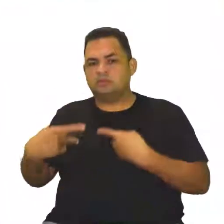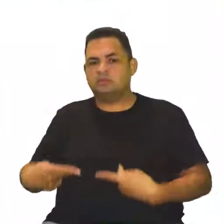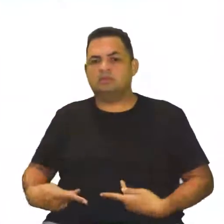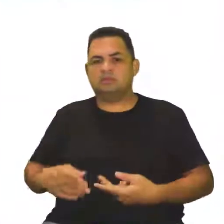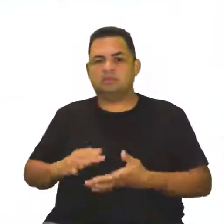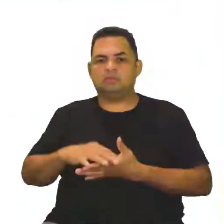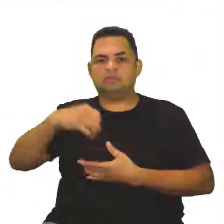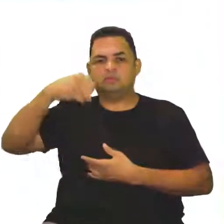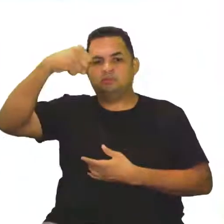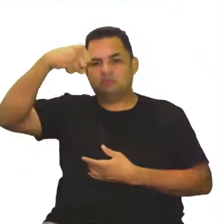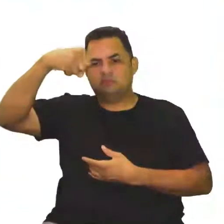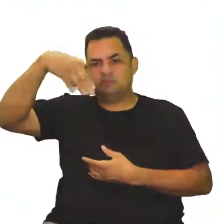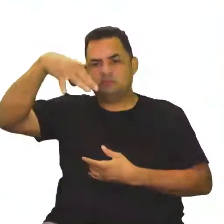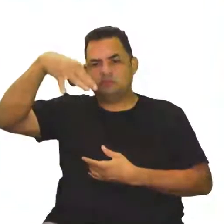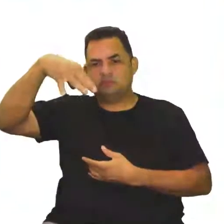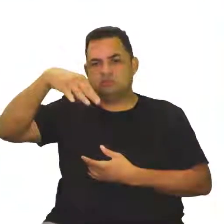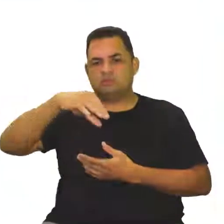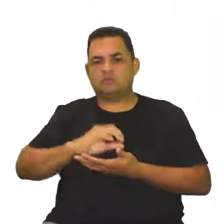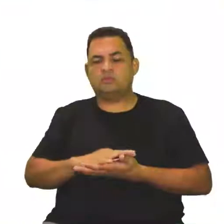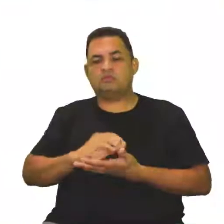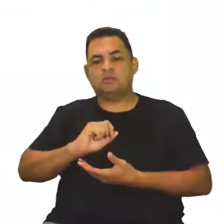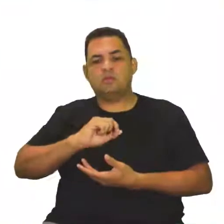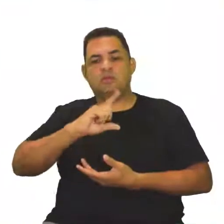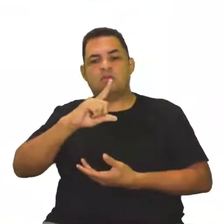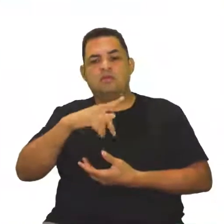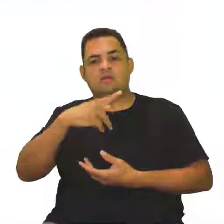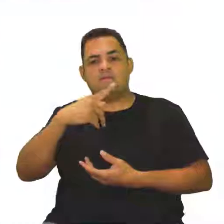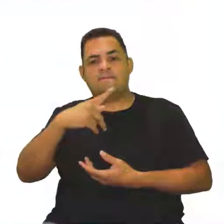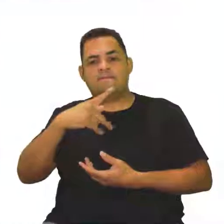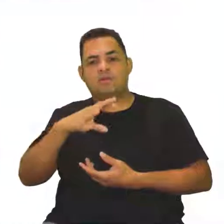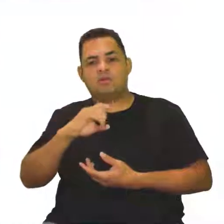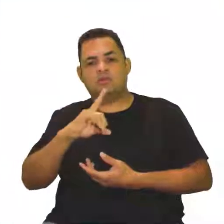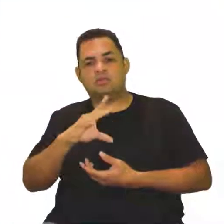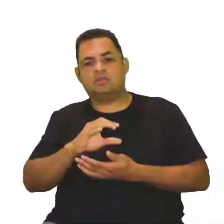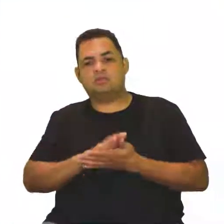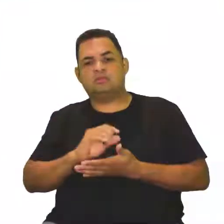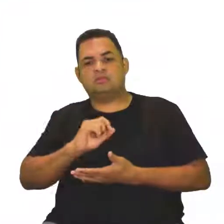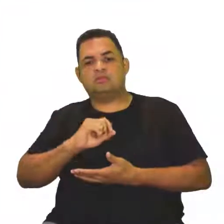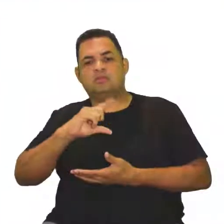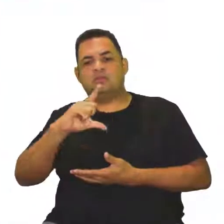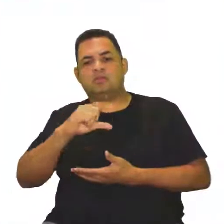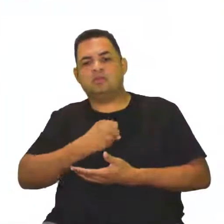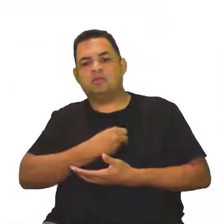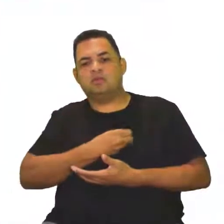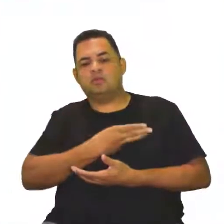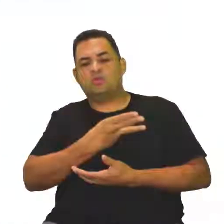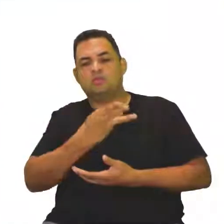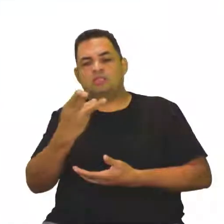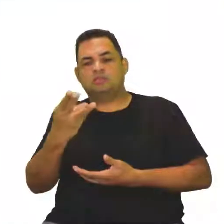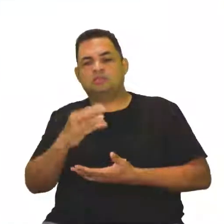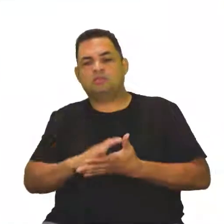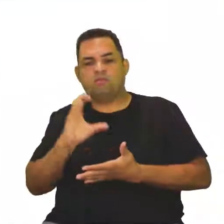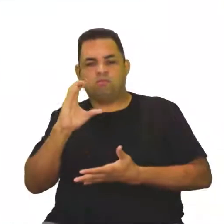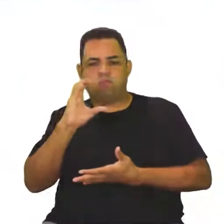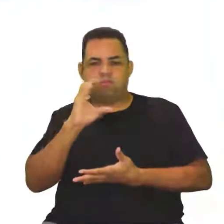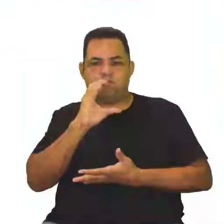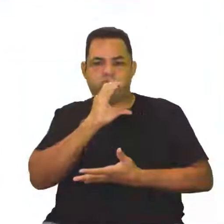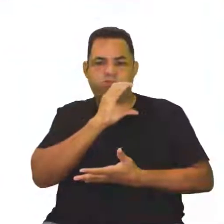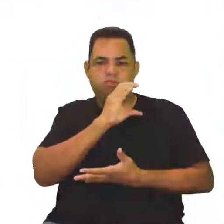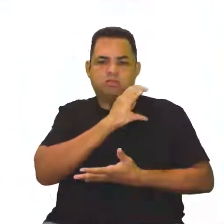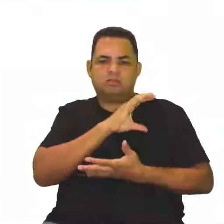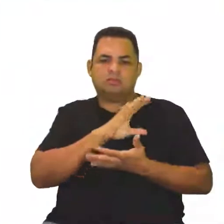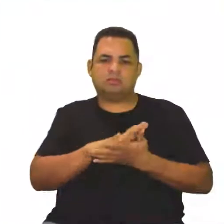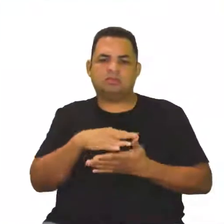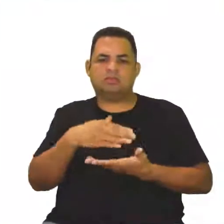chuveiro elétrico, quanto maior a potência elétrica, maior a quantidade de calor que ele gera